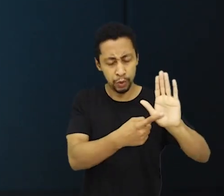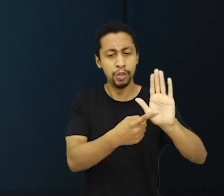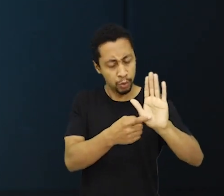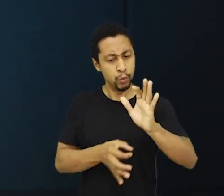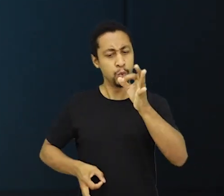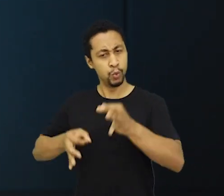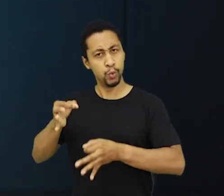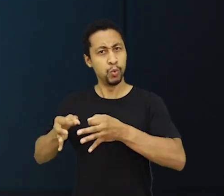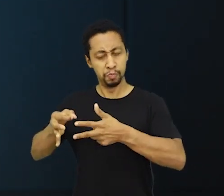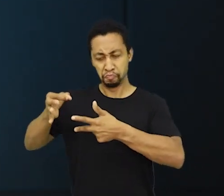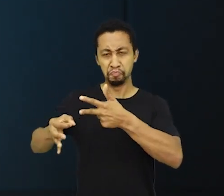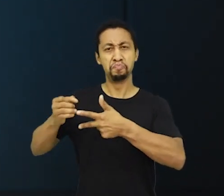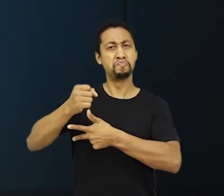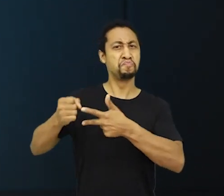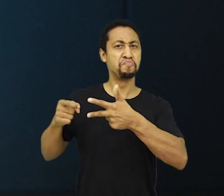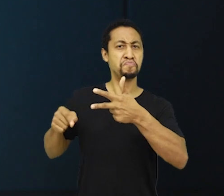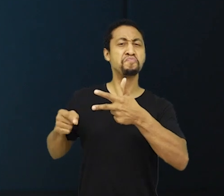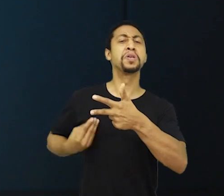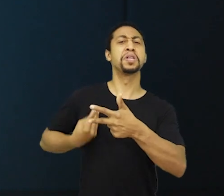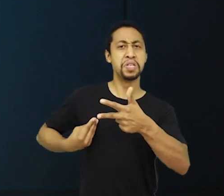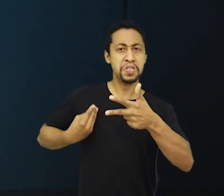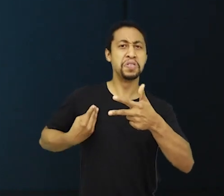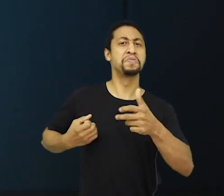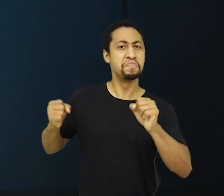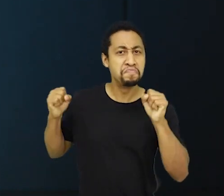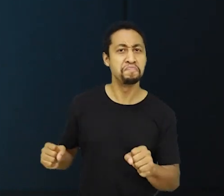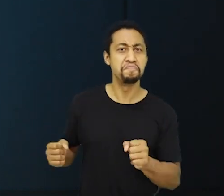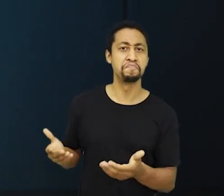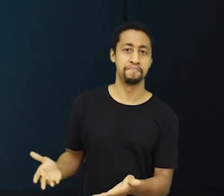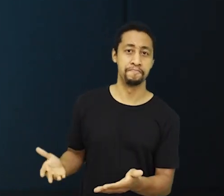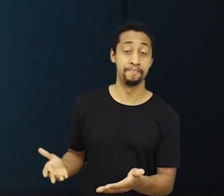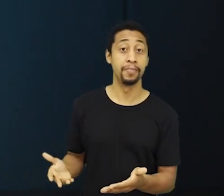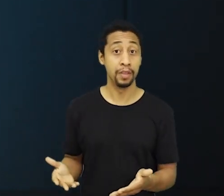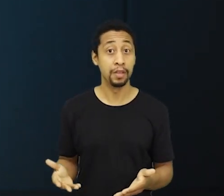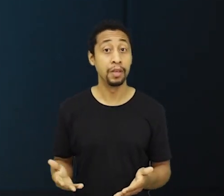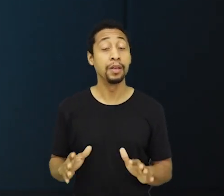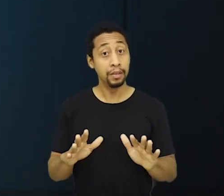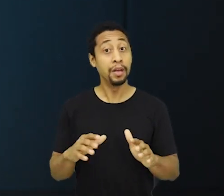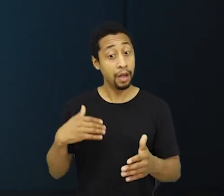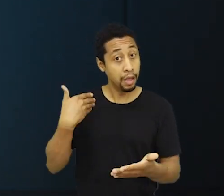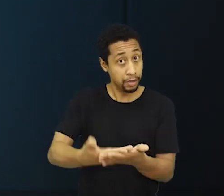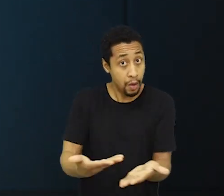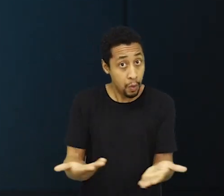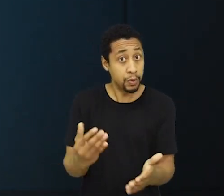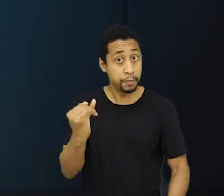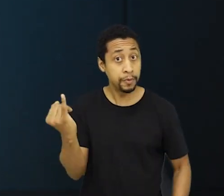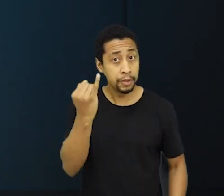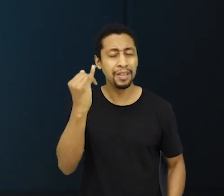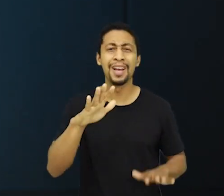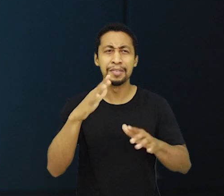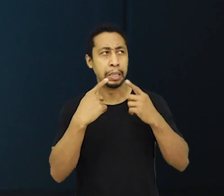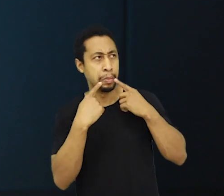presente. Isso existe, isso até hoje é importante. Ainda que o poder judiciário possa ser